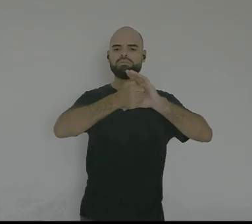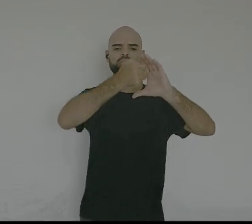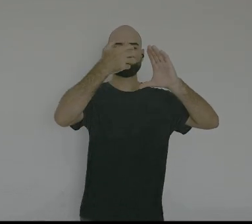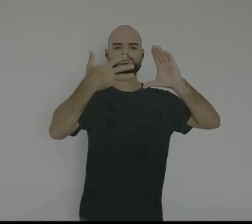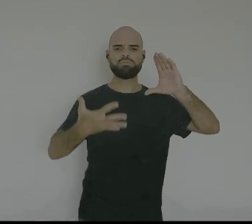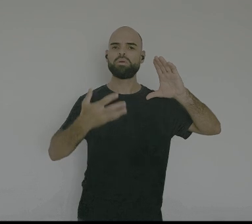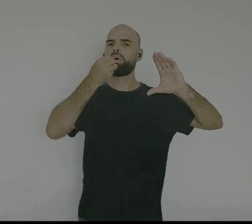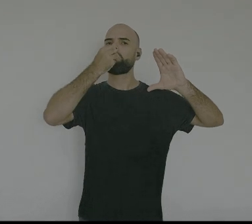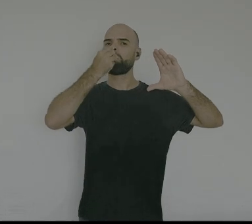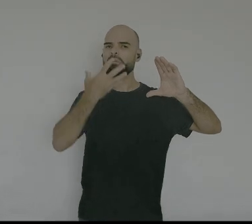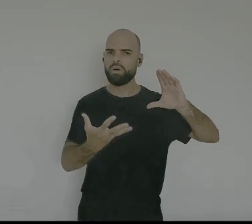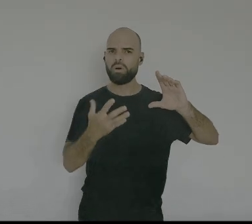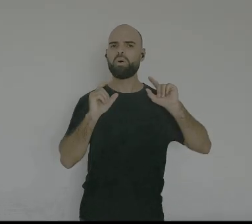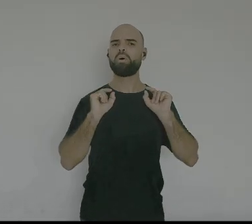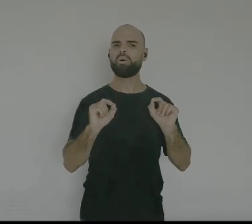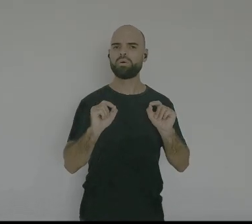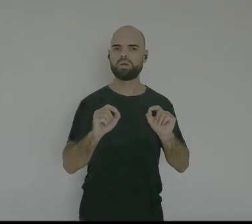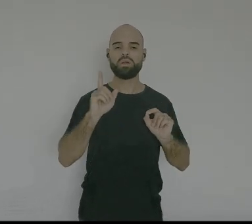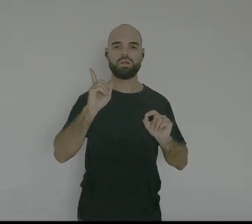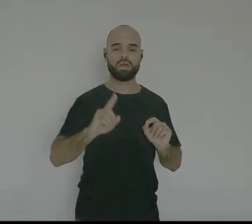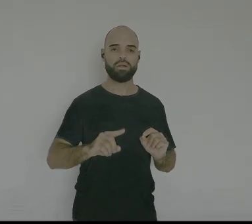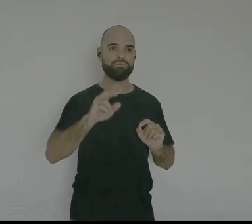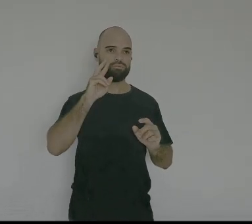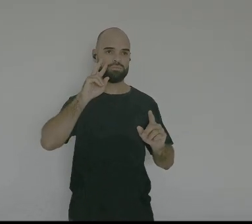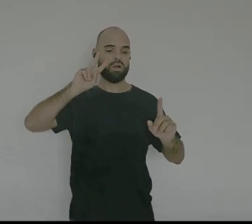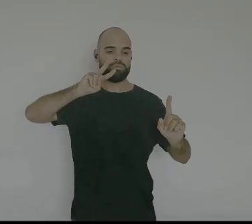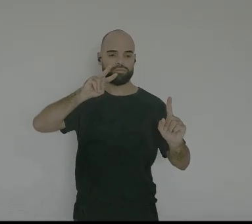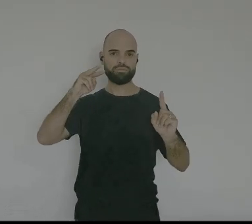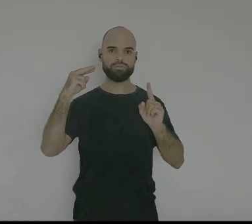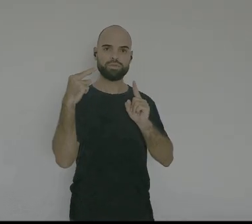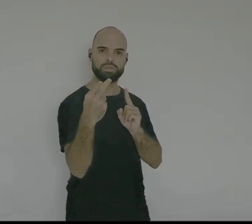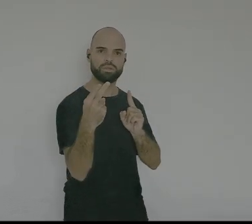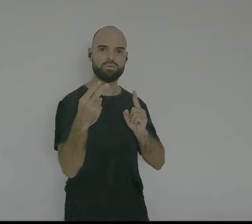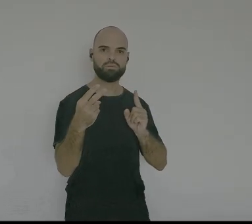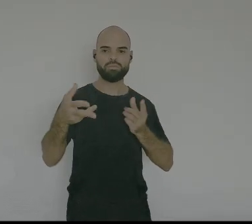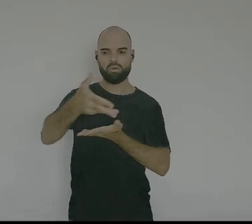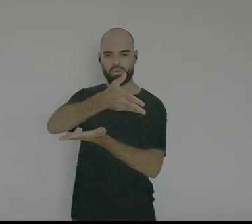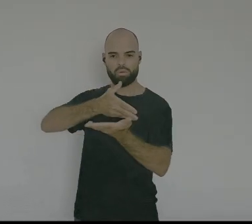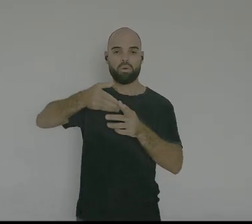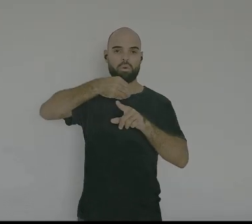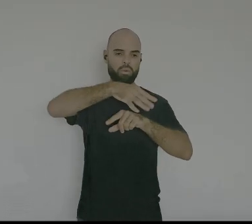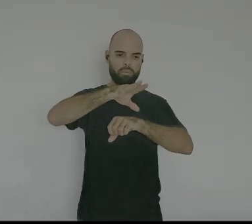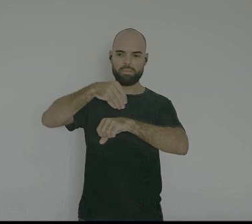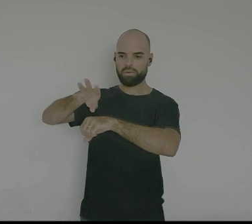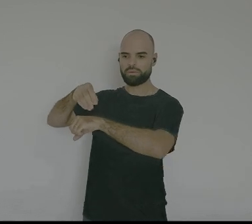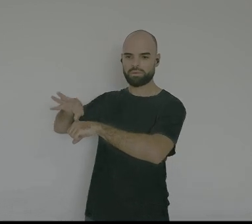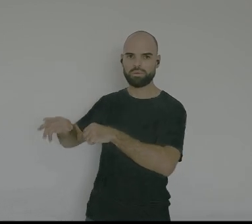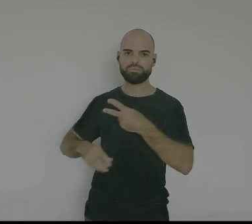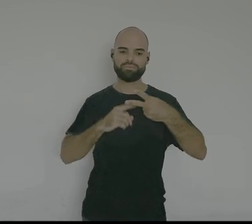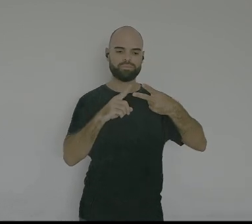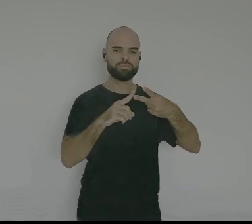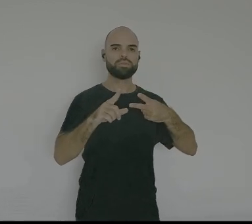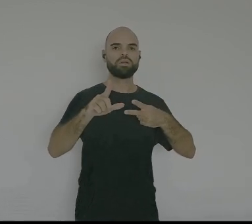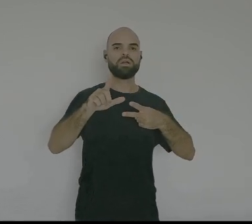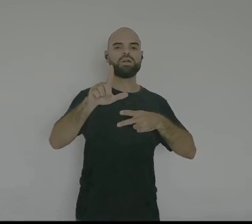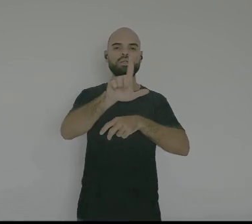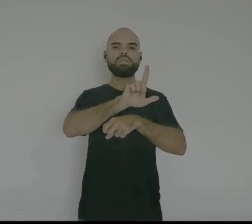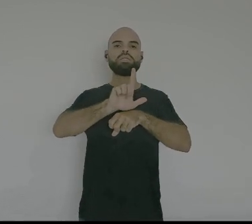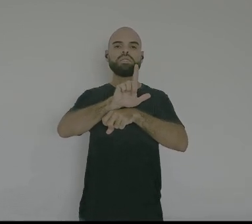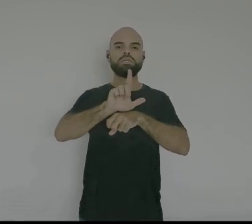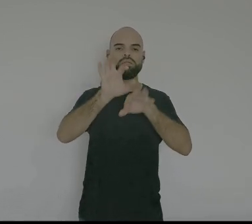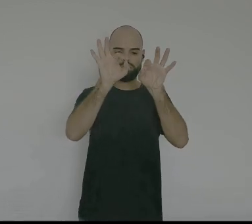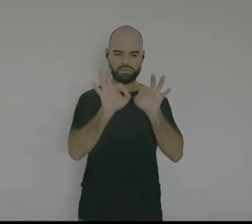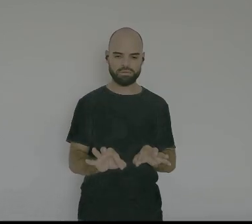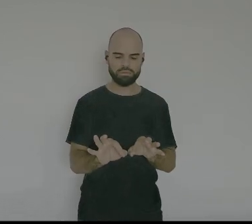As características e princípios de uma boa governança são visão e missão compartilhados,